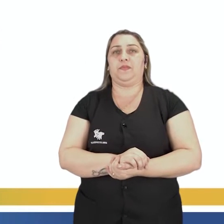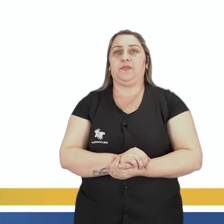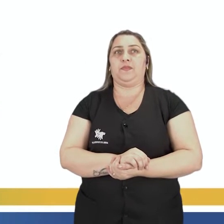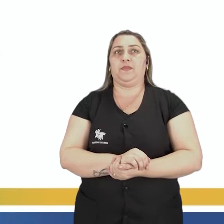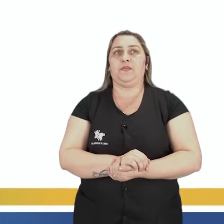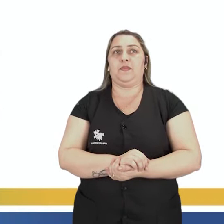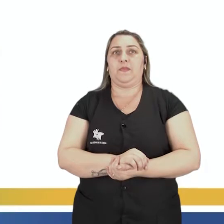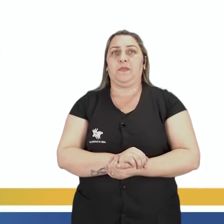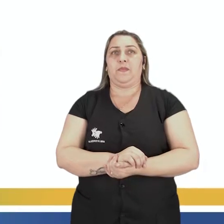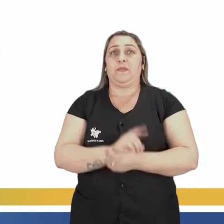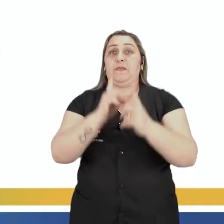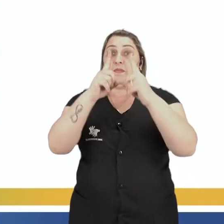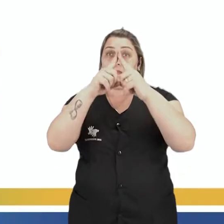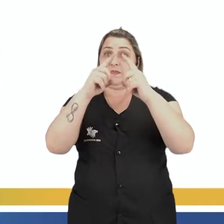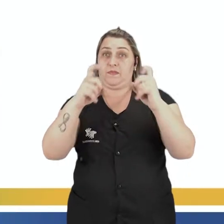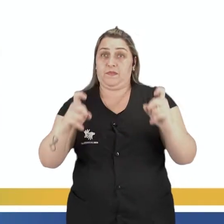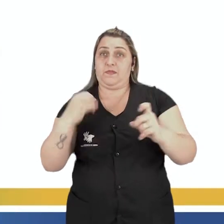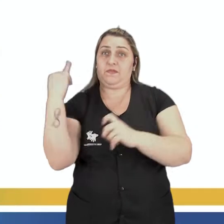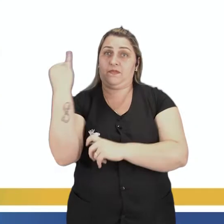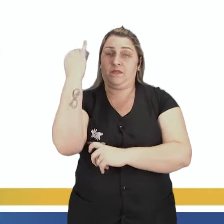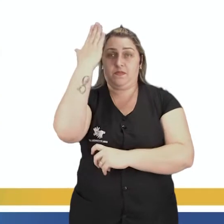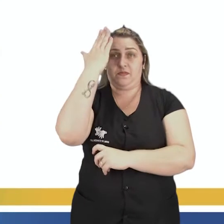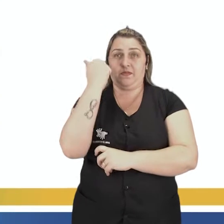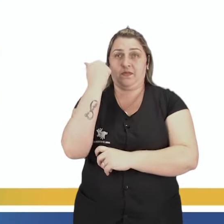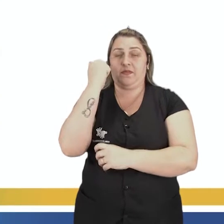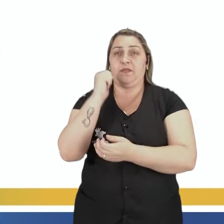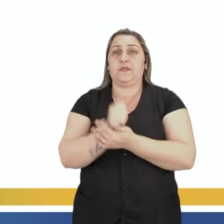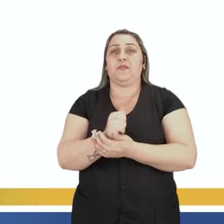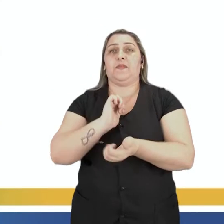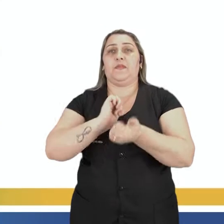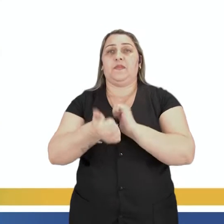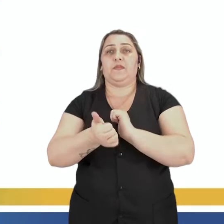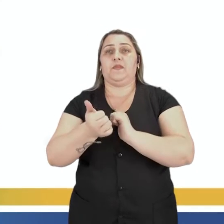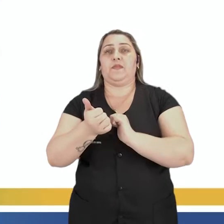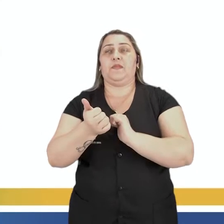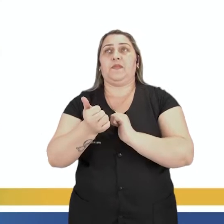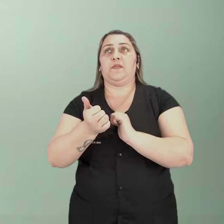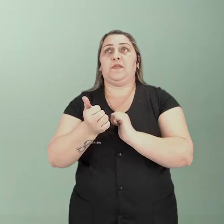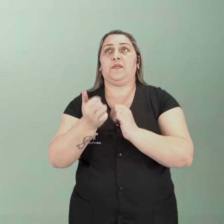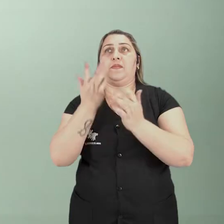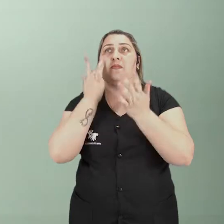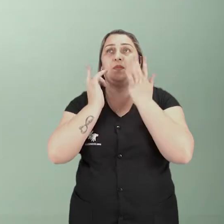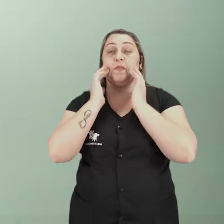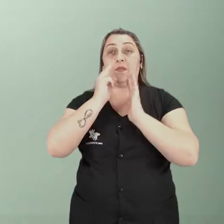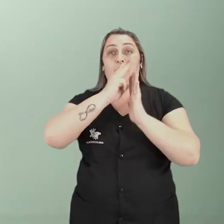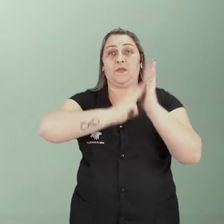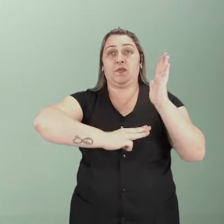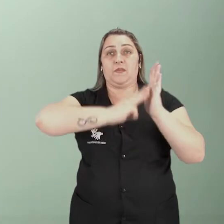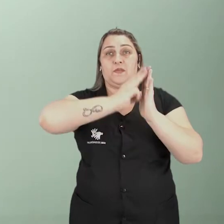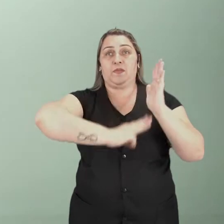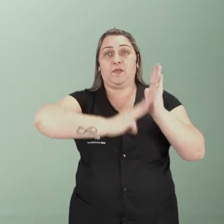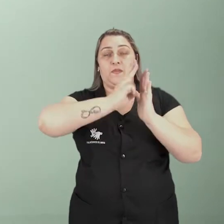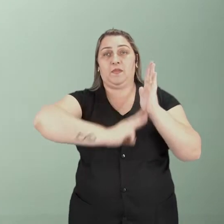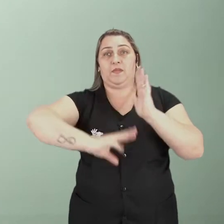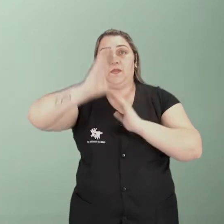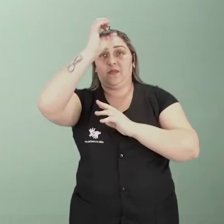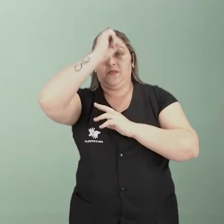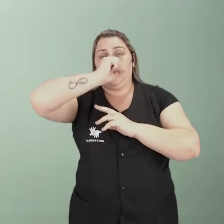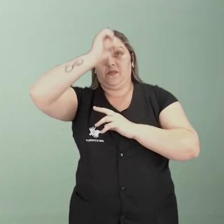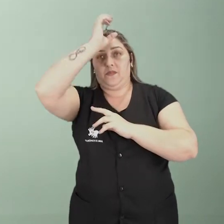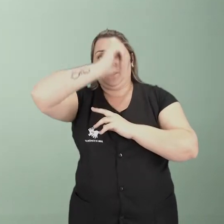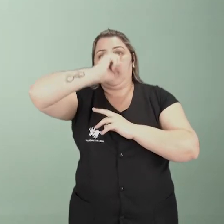comigo. É importante saber, então, que os jogos teatrais é uma metodologia para se